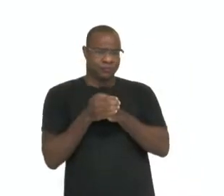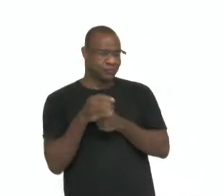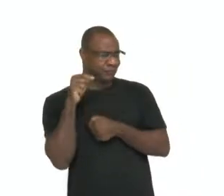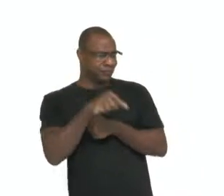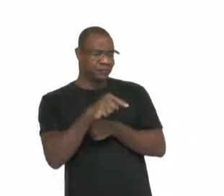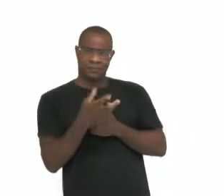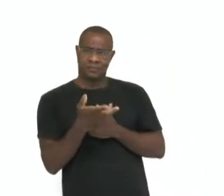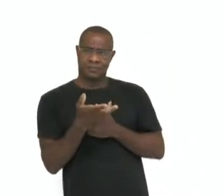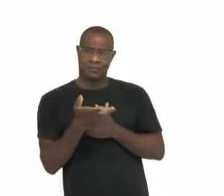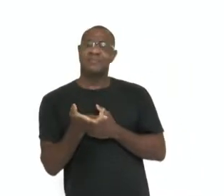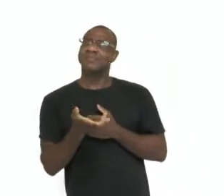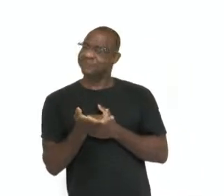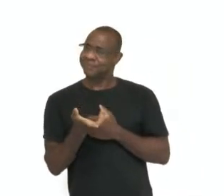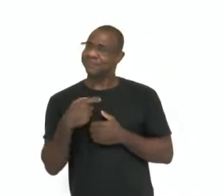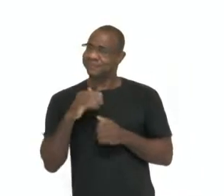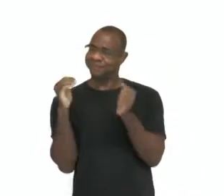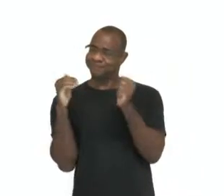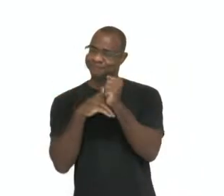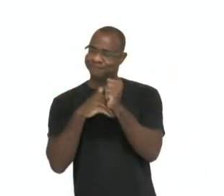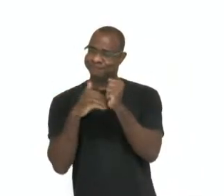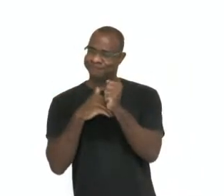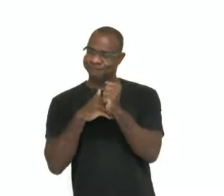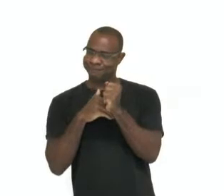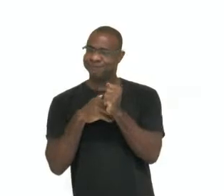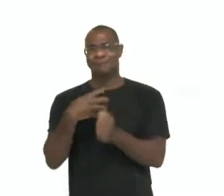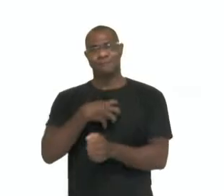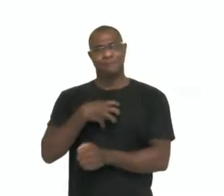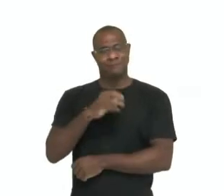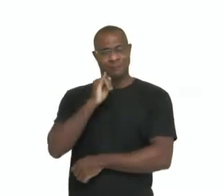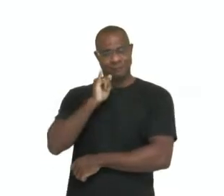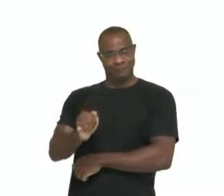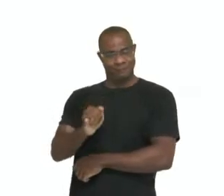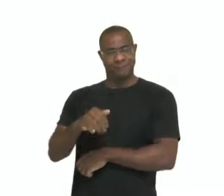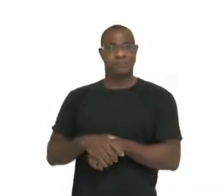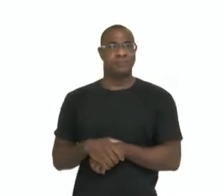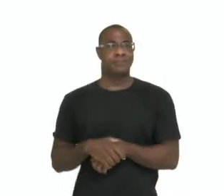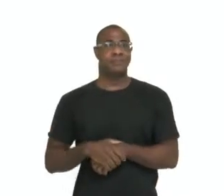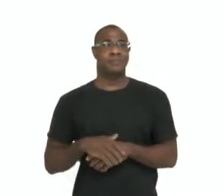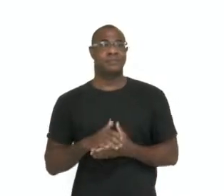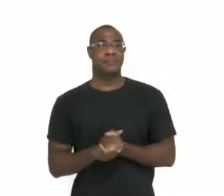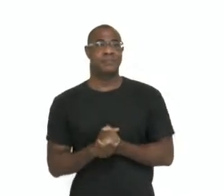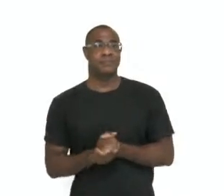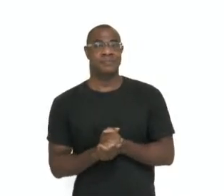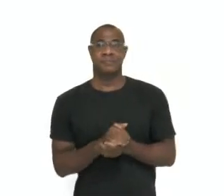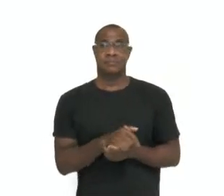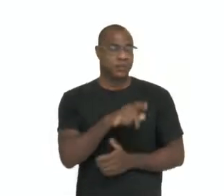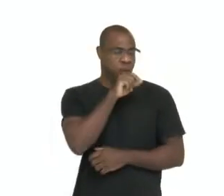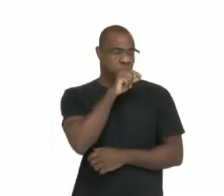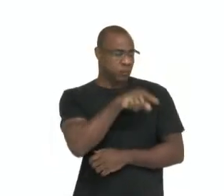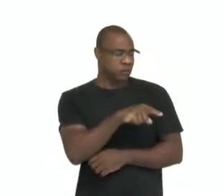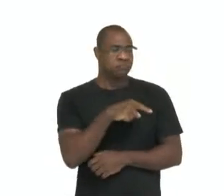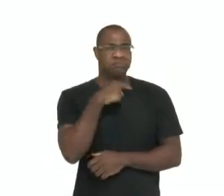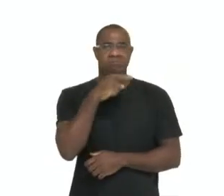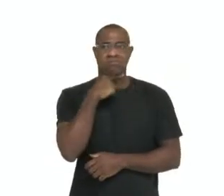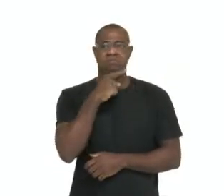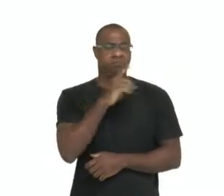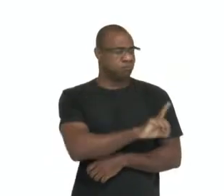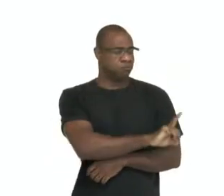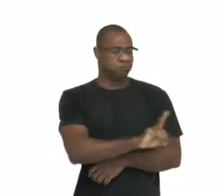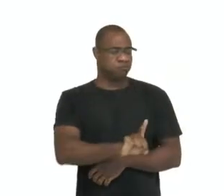de falar, em segredinho e sempre junto. Bentinho quase não sai de lá. A pequena é